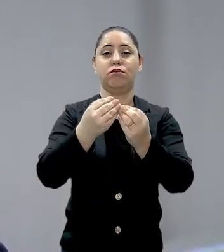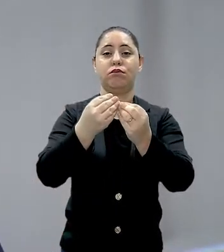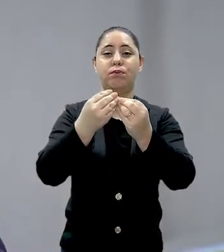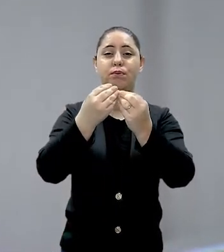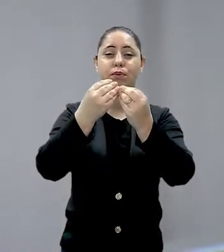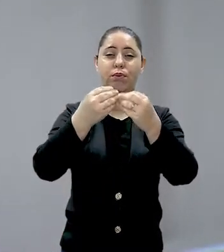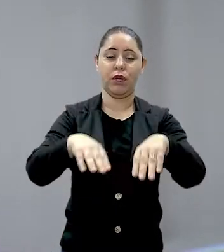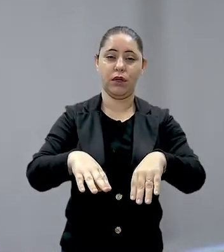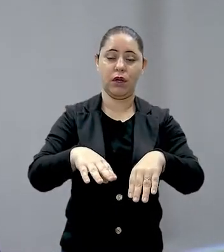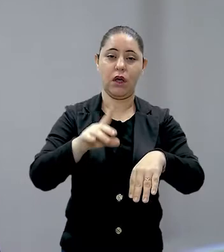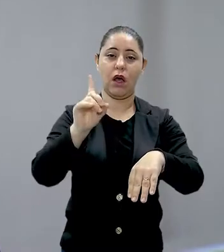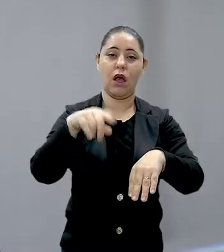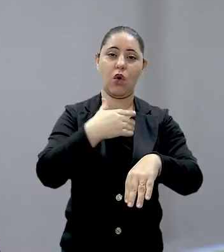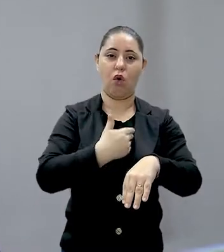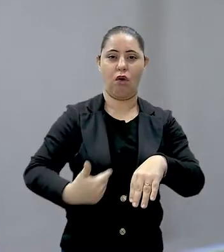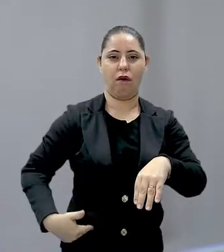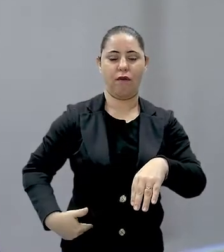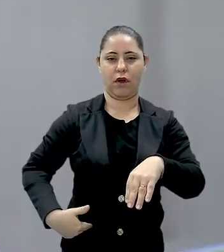seja